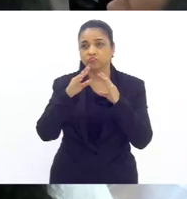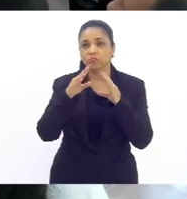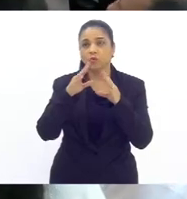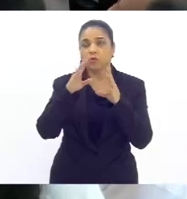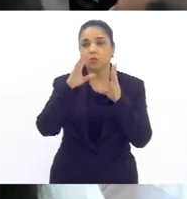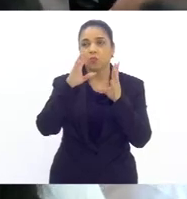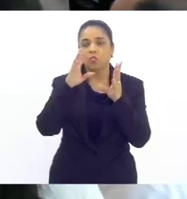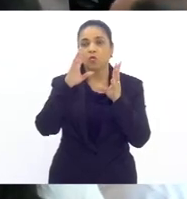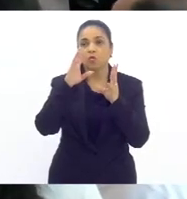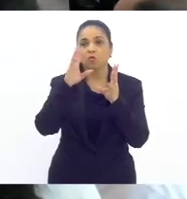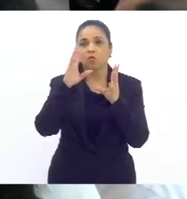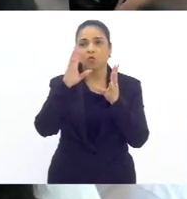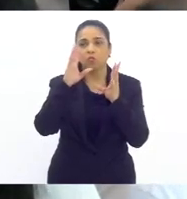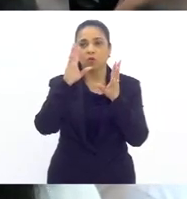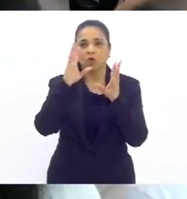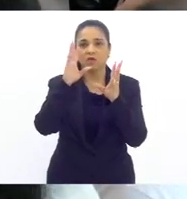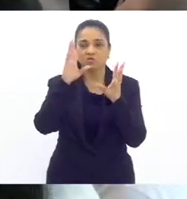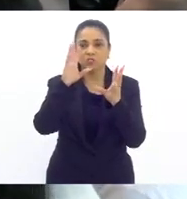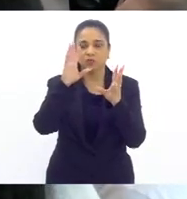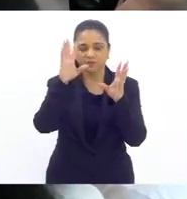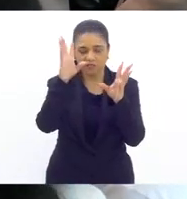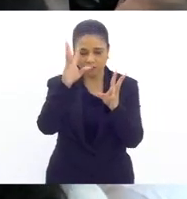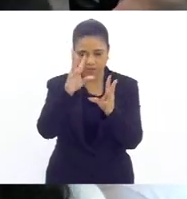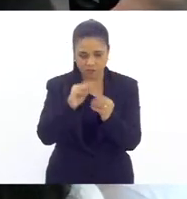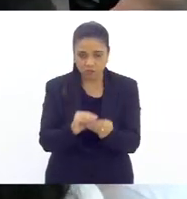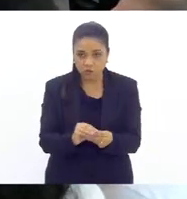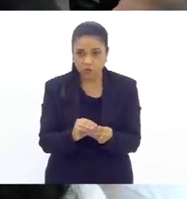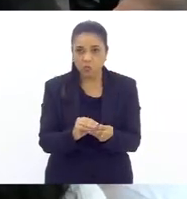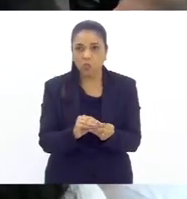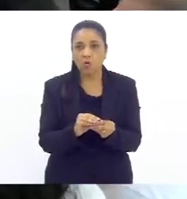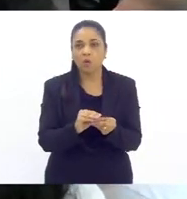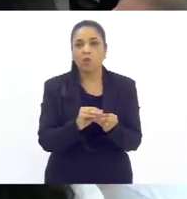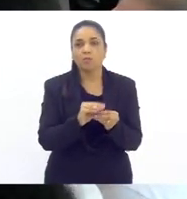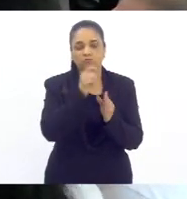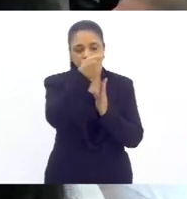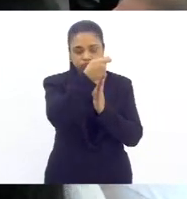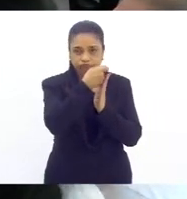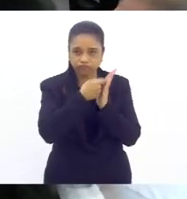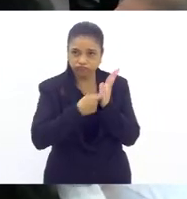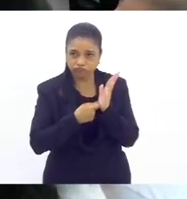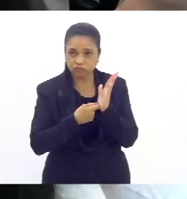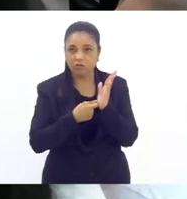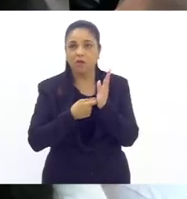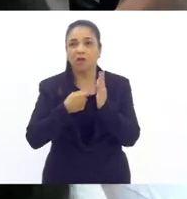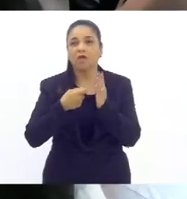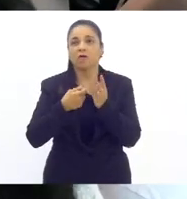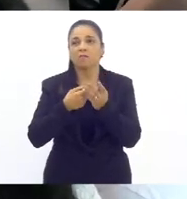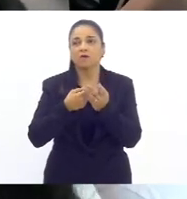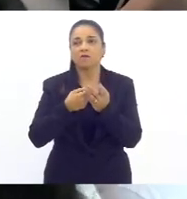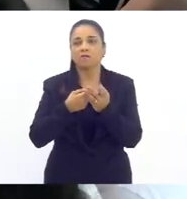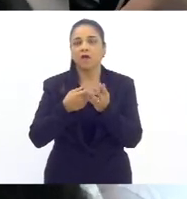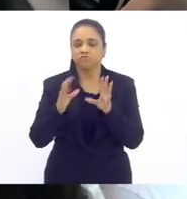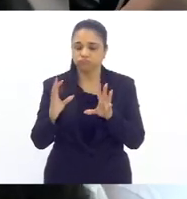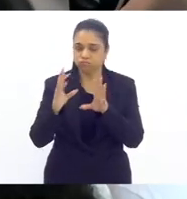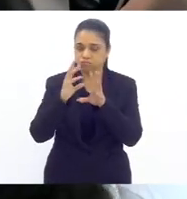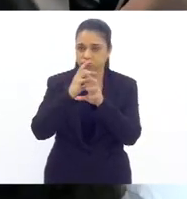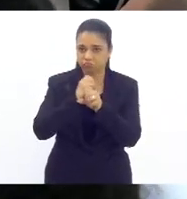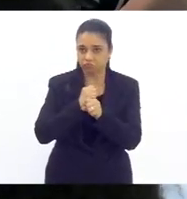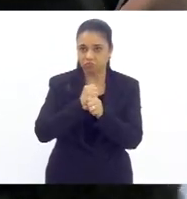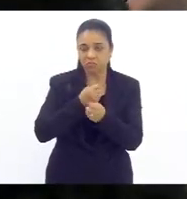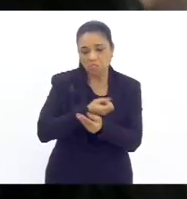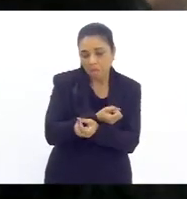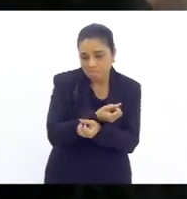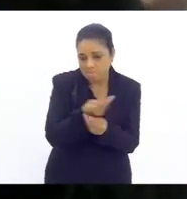ia fazer agora no final não vai fazer porque não dá tempo mas os compromissos o resume Então a gente vai fazer uma súmula todos vão receber